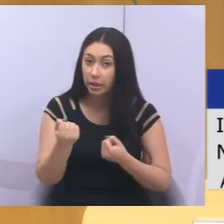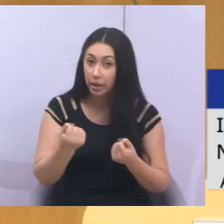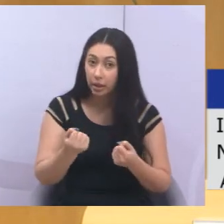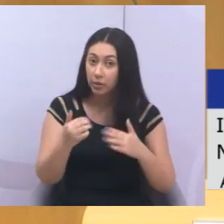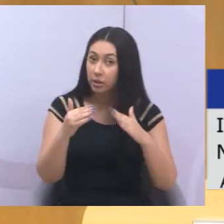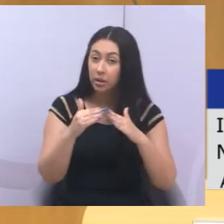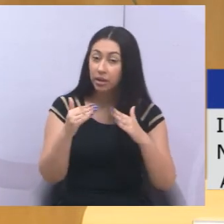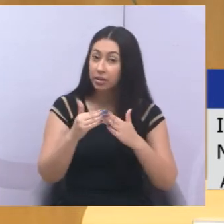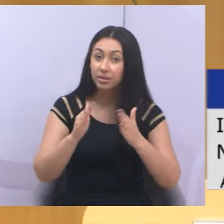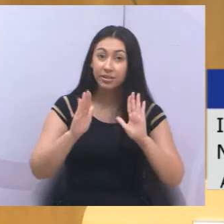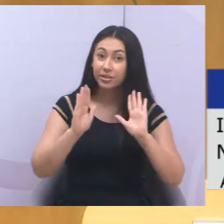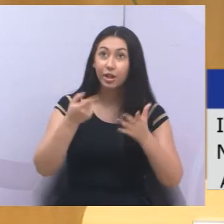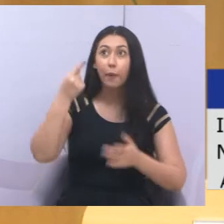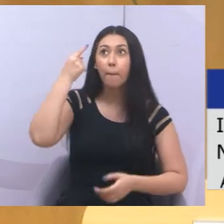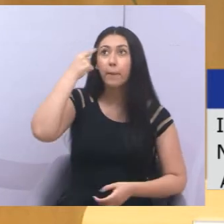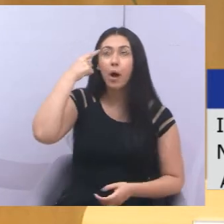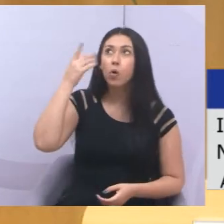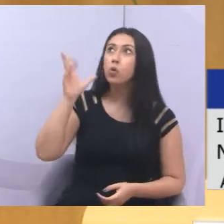o grau